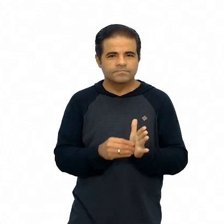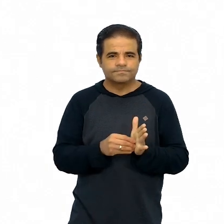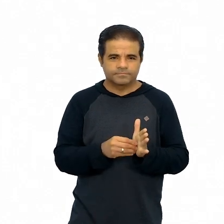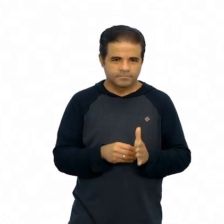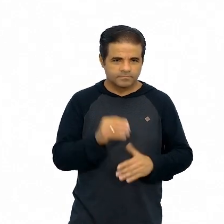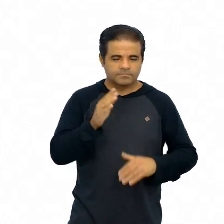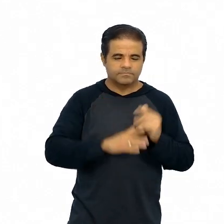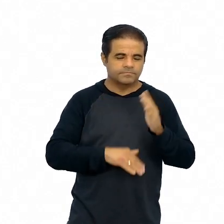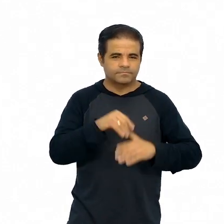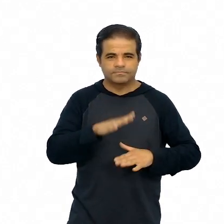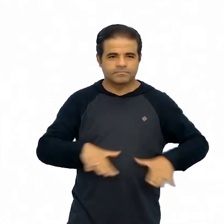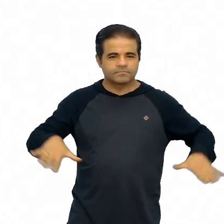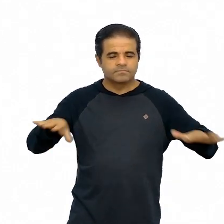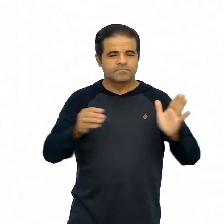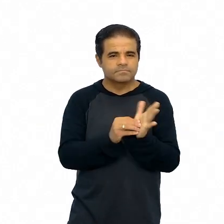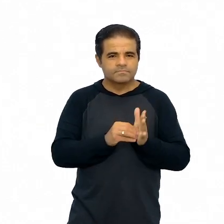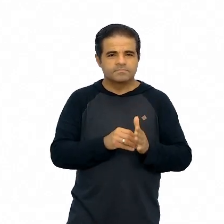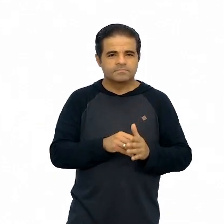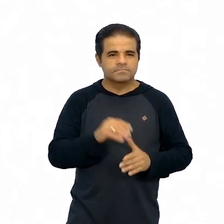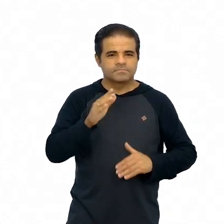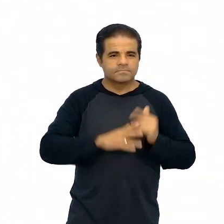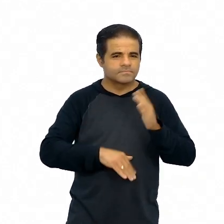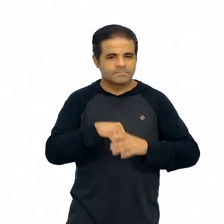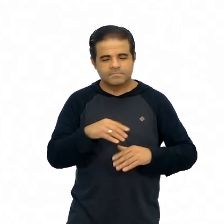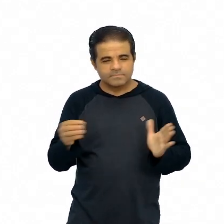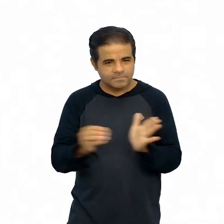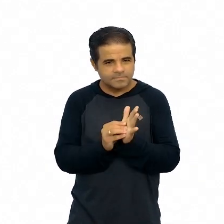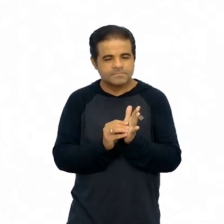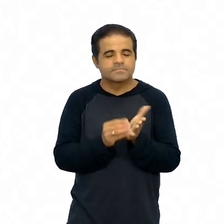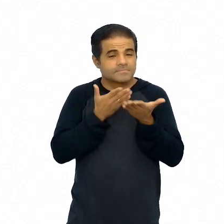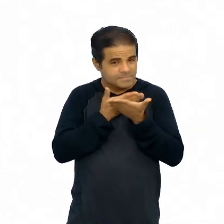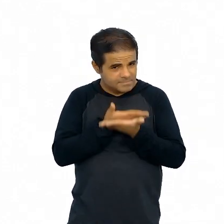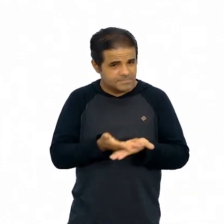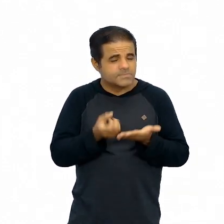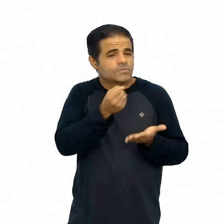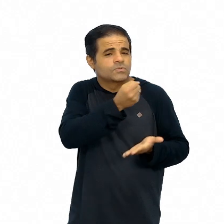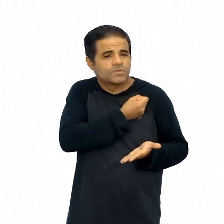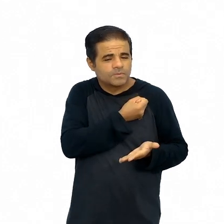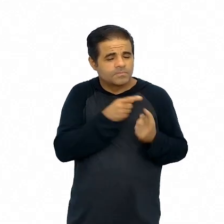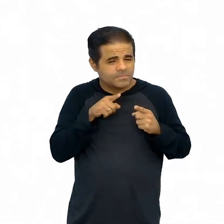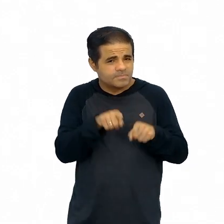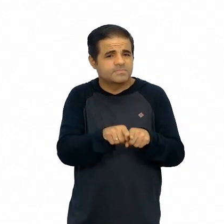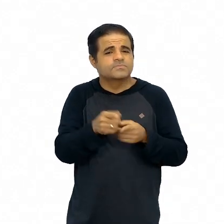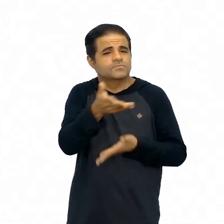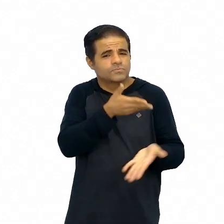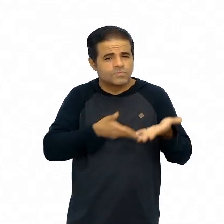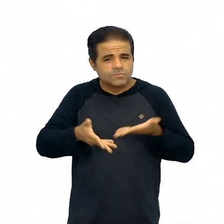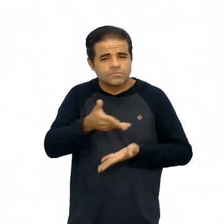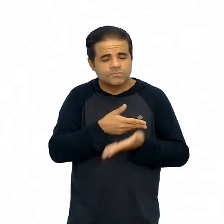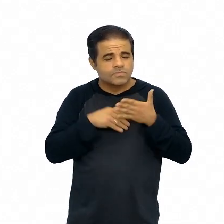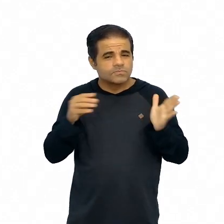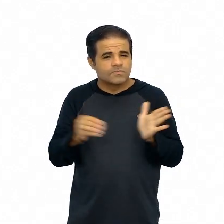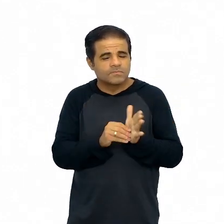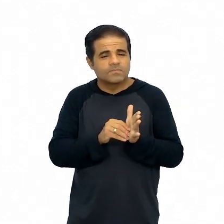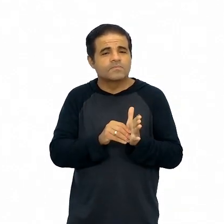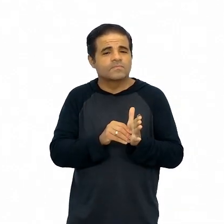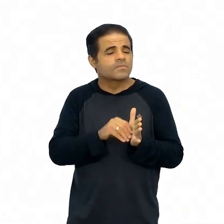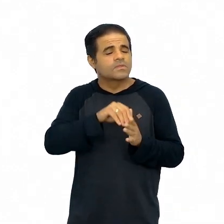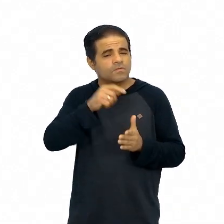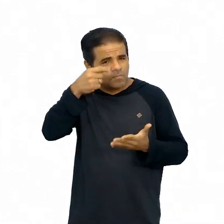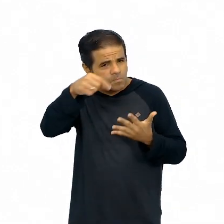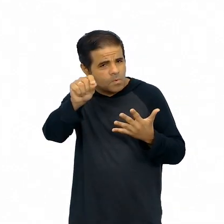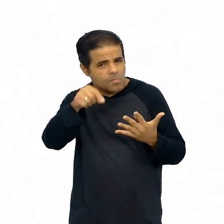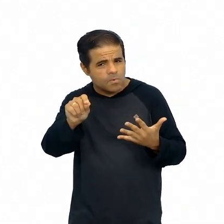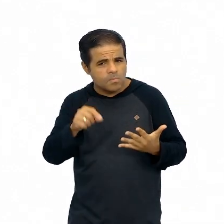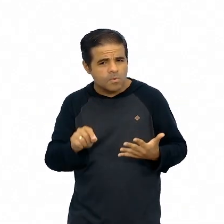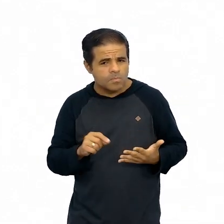de resolução, né, a gente pode fazer, agora os números pares, troca o caderno com os números ímpares e vamos corrigir para